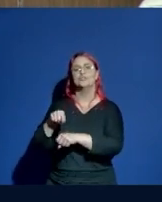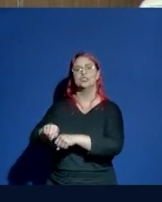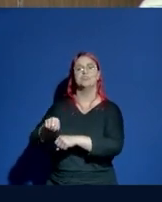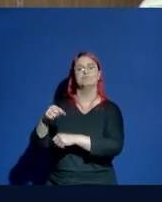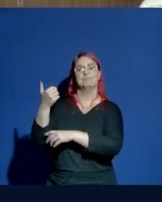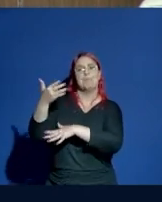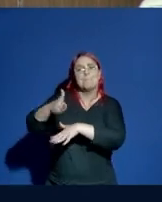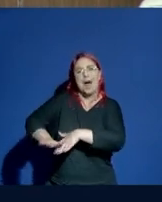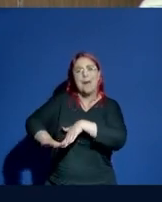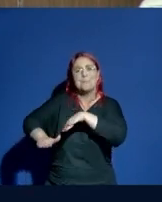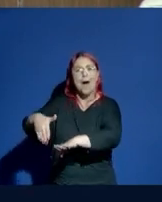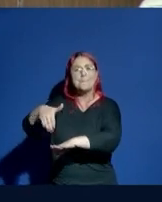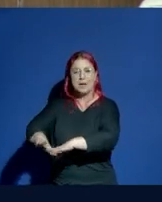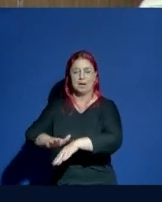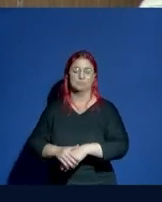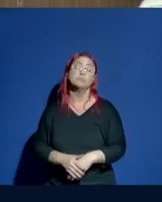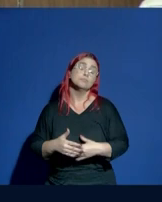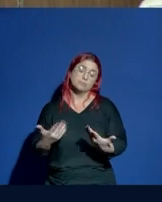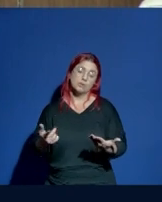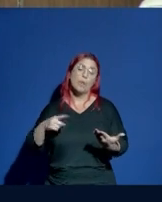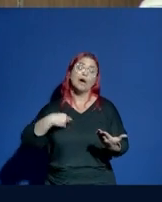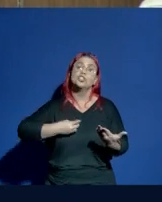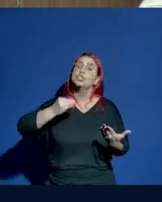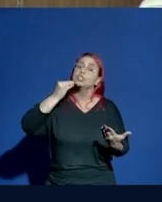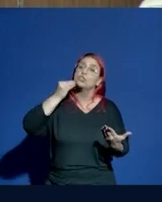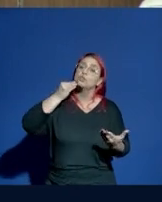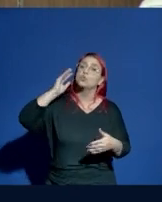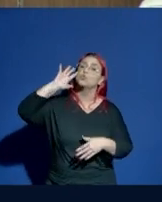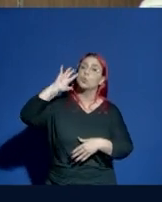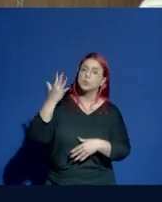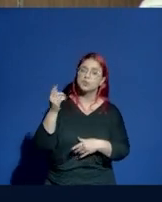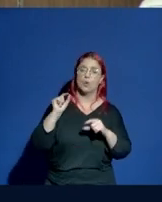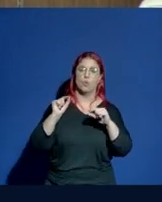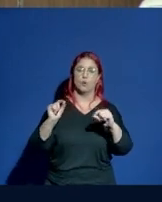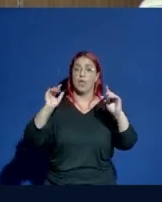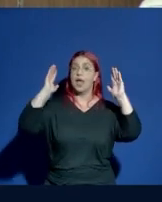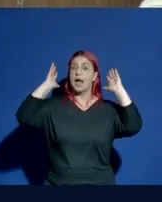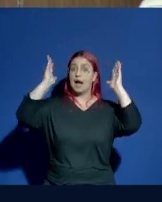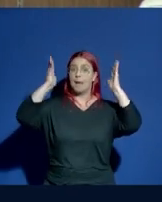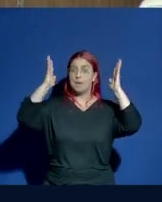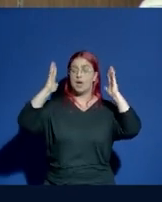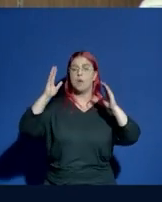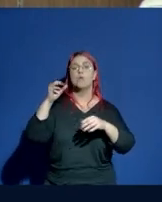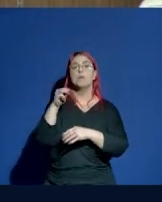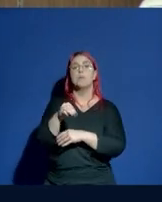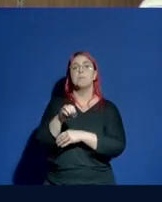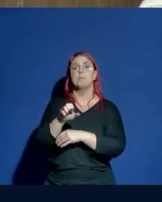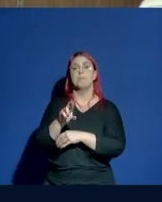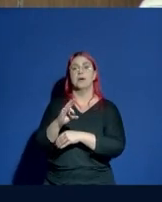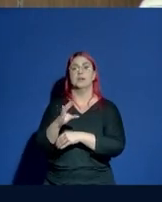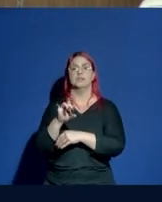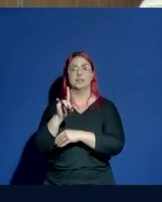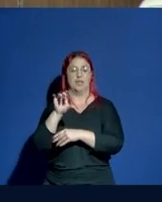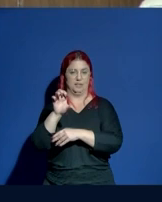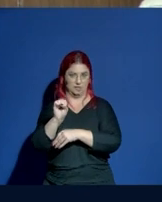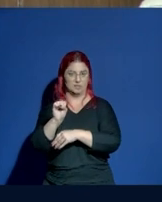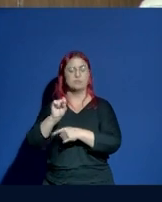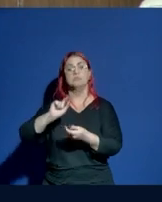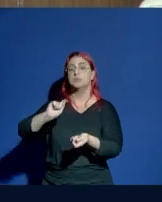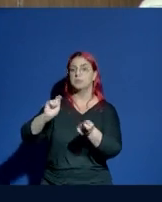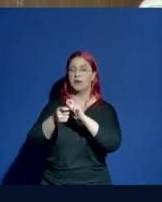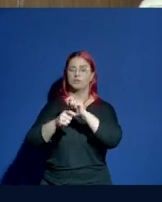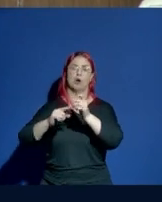e com isso nós buscamos uma solução que era um caminhão Mercedes Benz que hoje ele se transforma em máquina agrícola